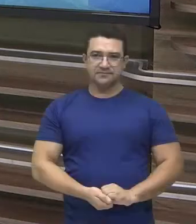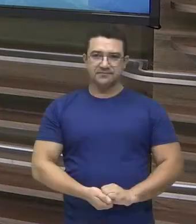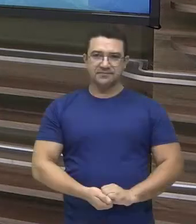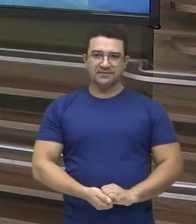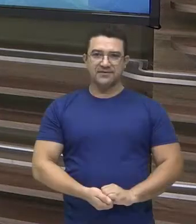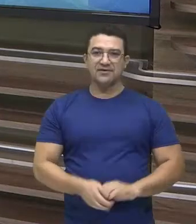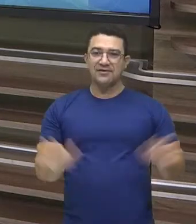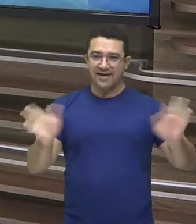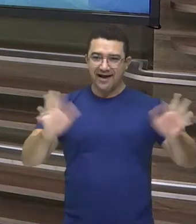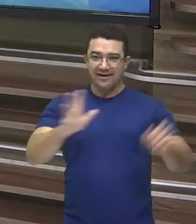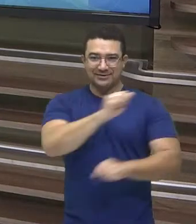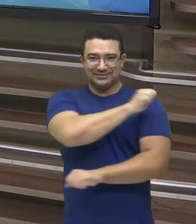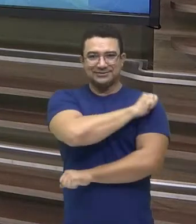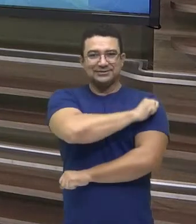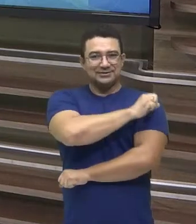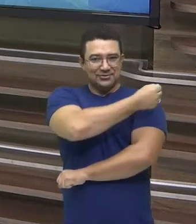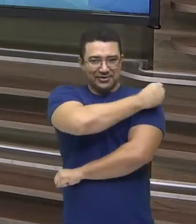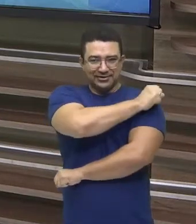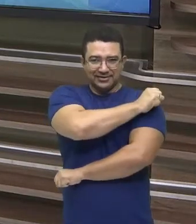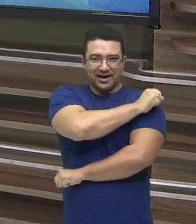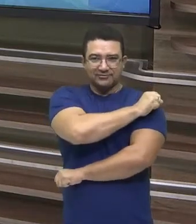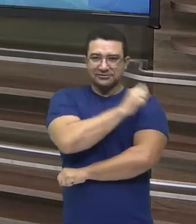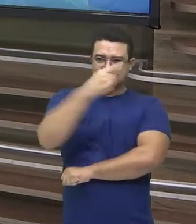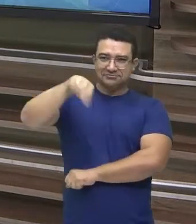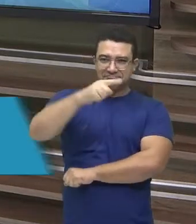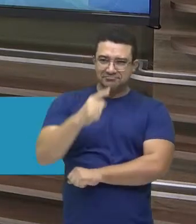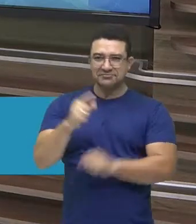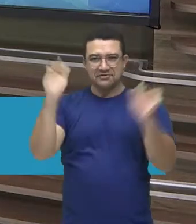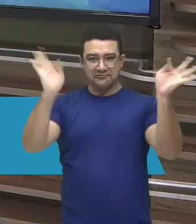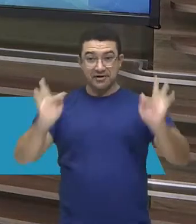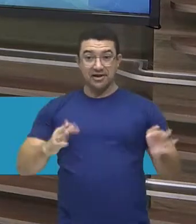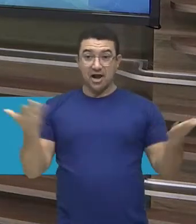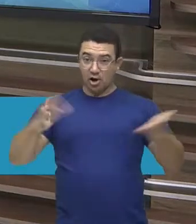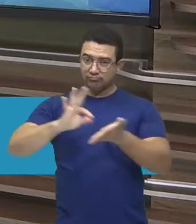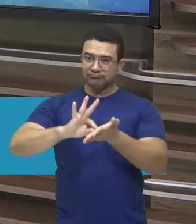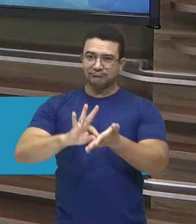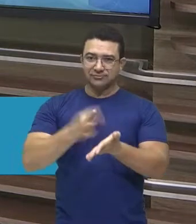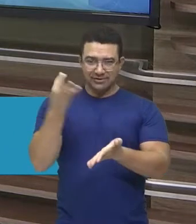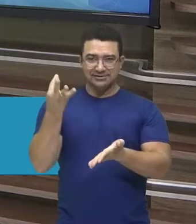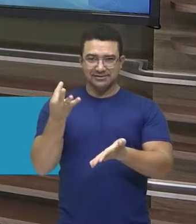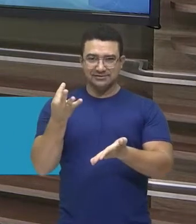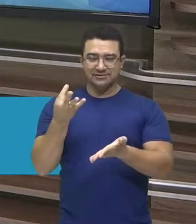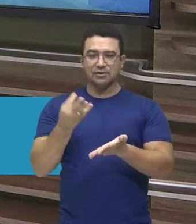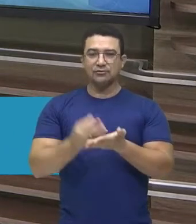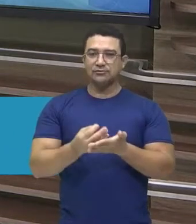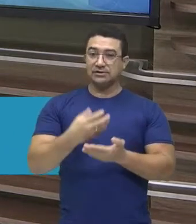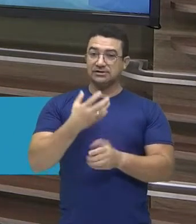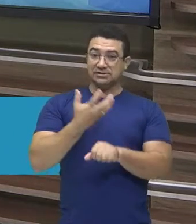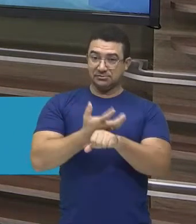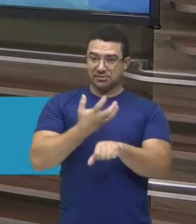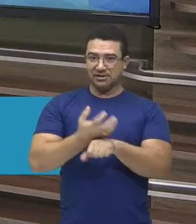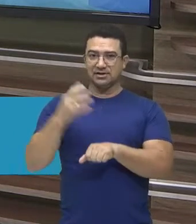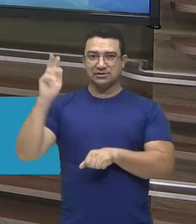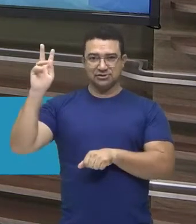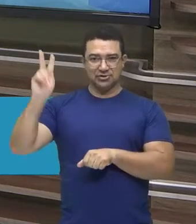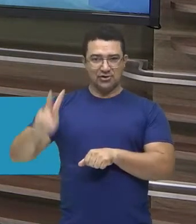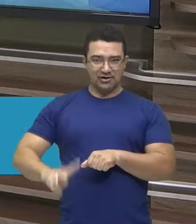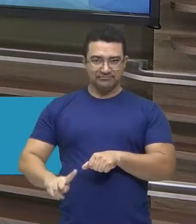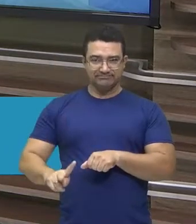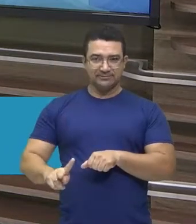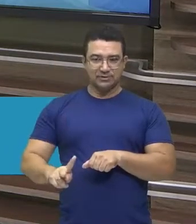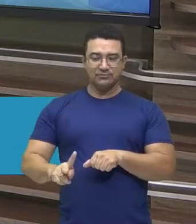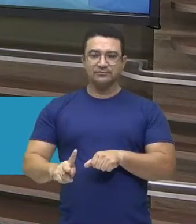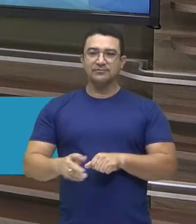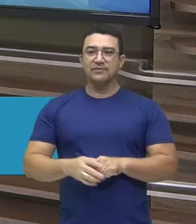Galerinha do 8º ano, galerinha boa, alegre e feliz, sejam bem-vindos à correção do Exercitando de História. Eu sou o professor Ananias Carvalho. Vamos